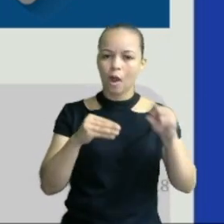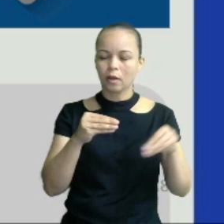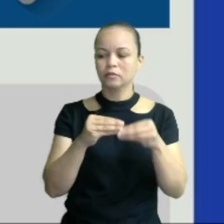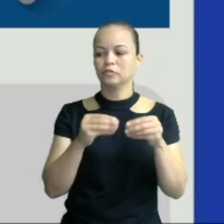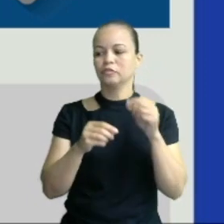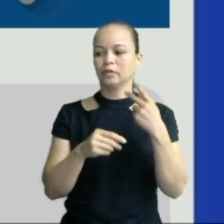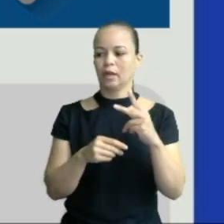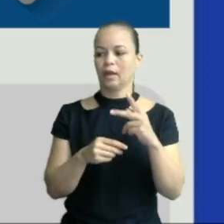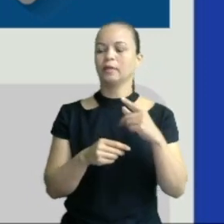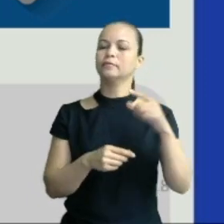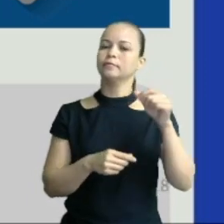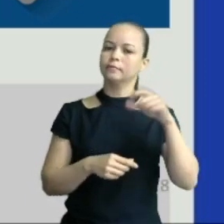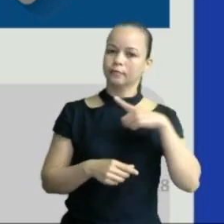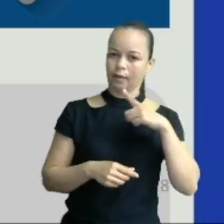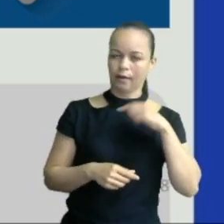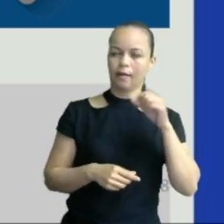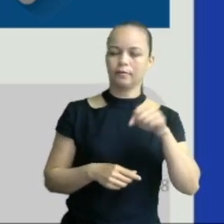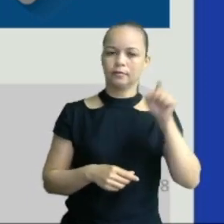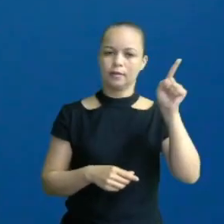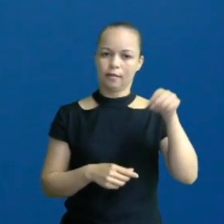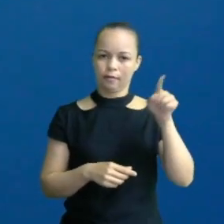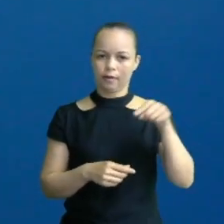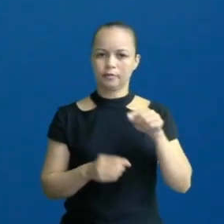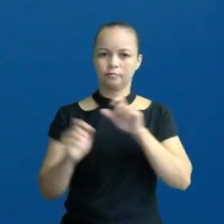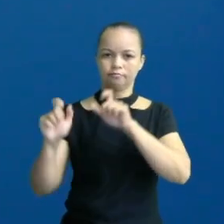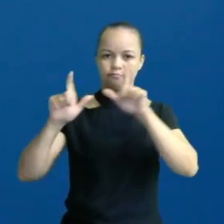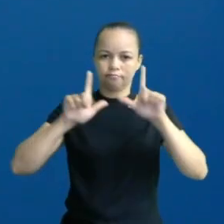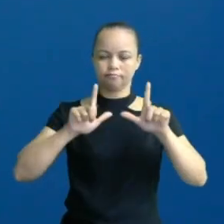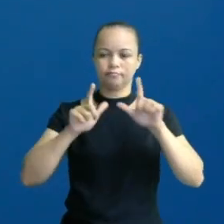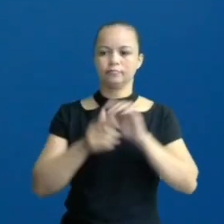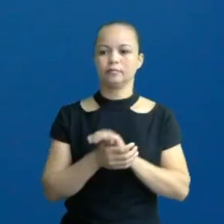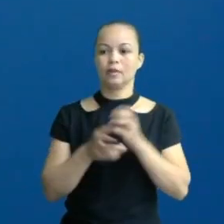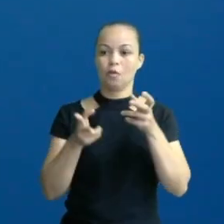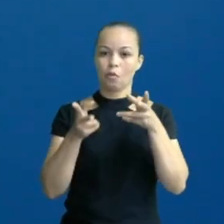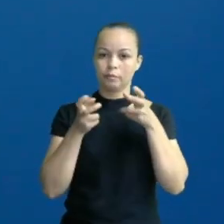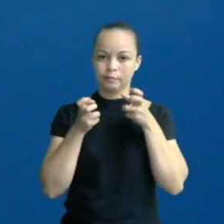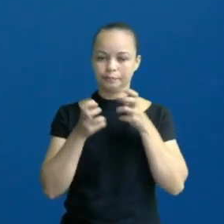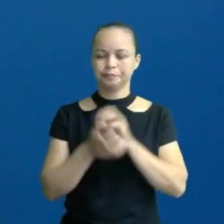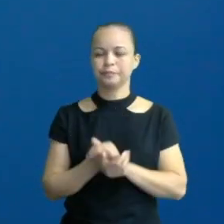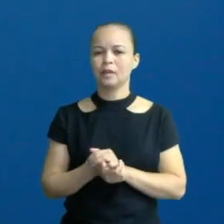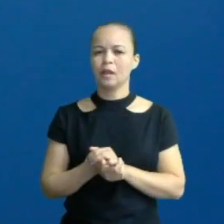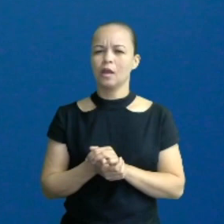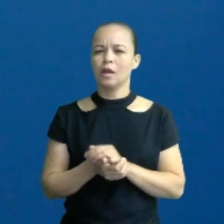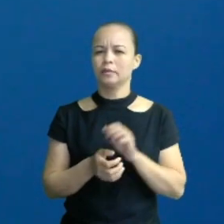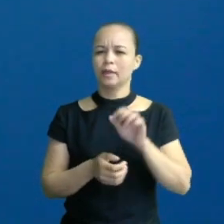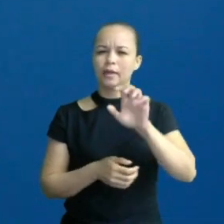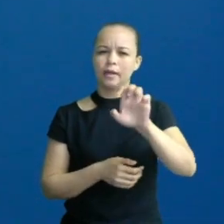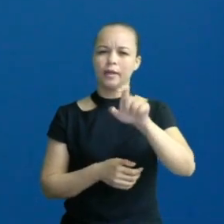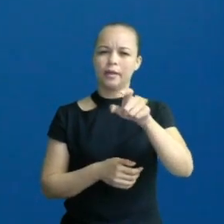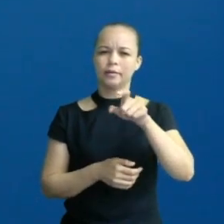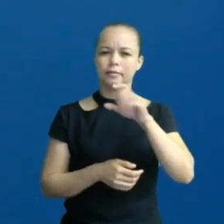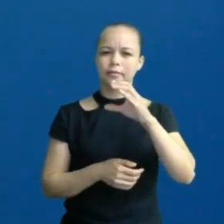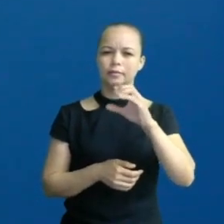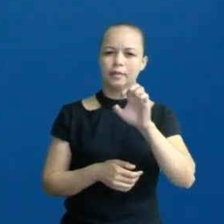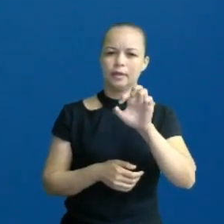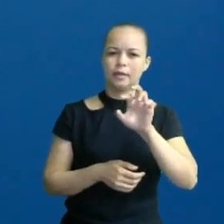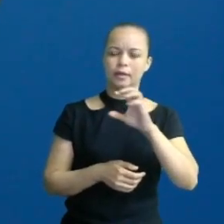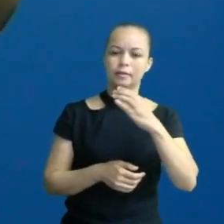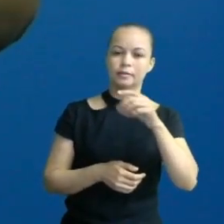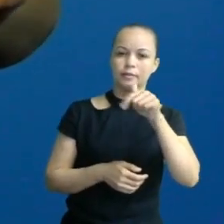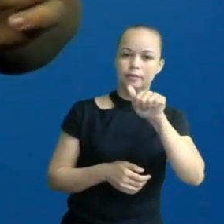ocorrerá a crase. Tá bom, gente? Volta para mim. Observe bem. Essa é uma exceção muito boa da nossa língua